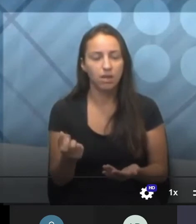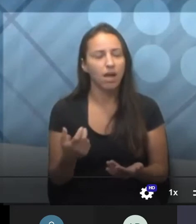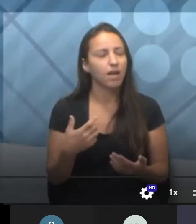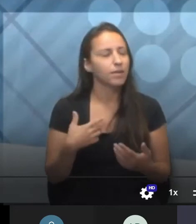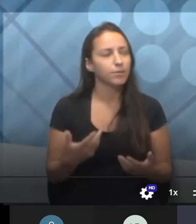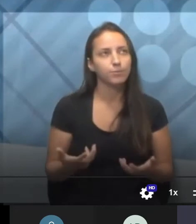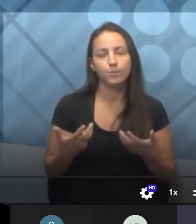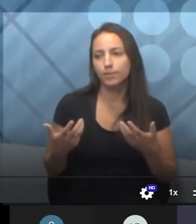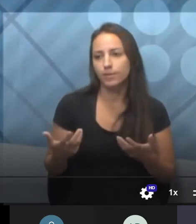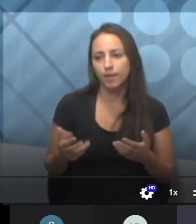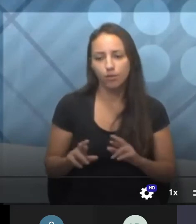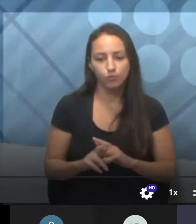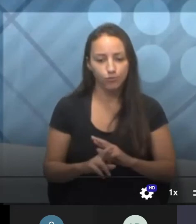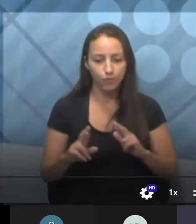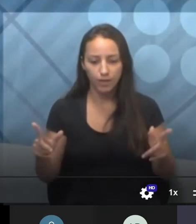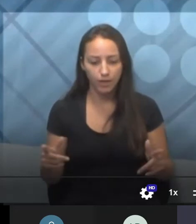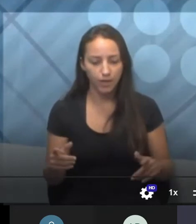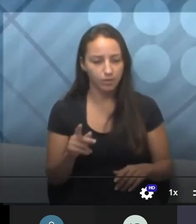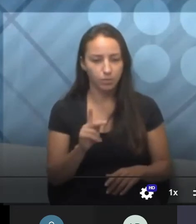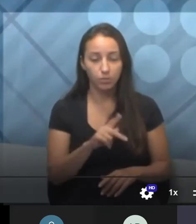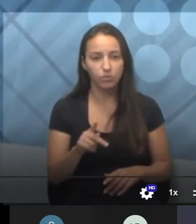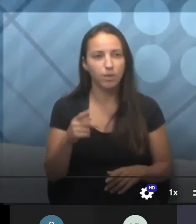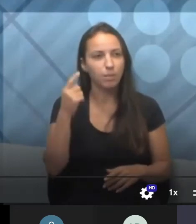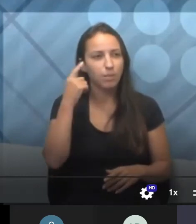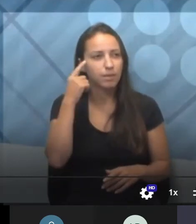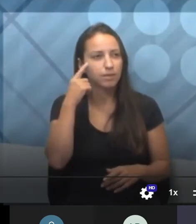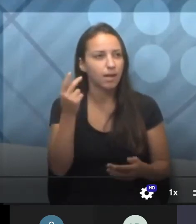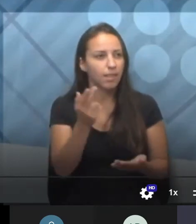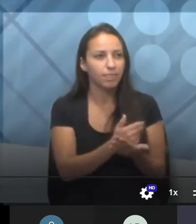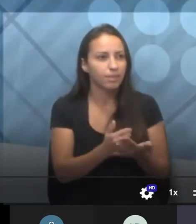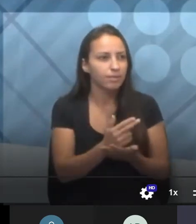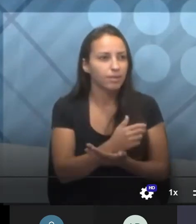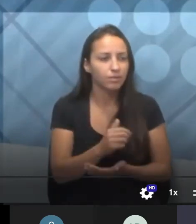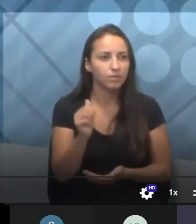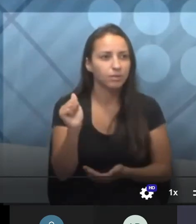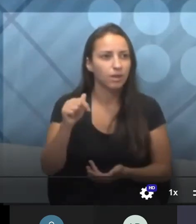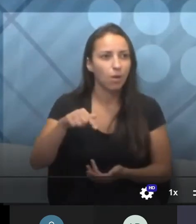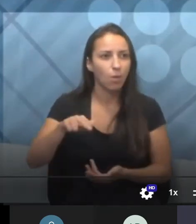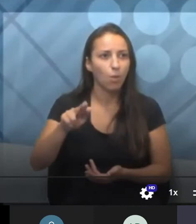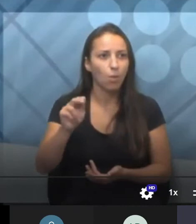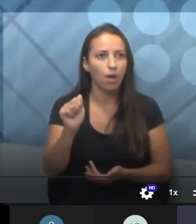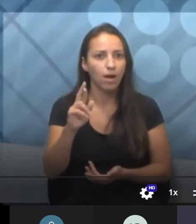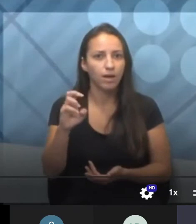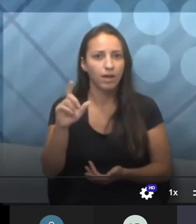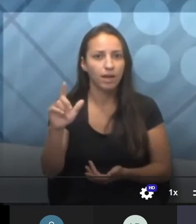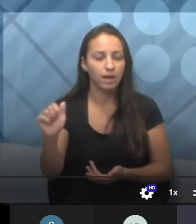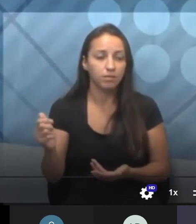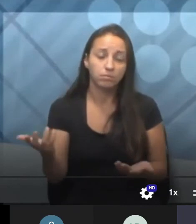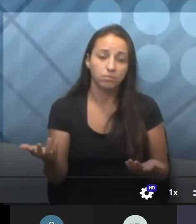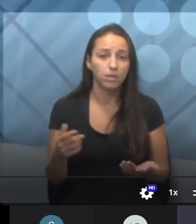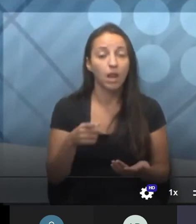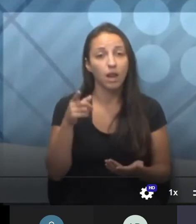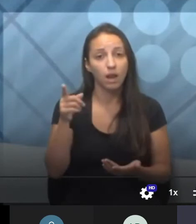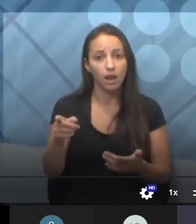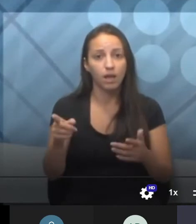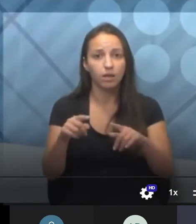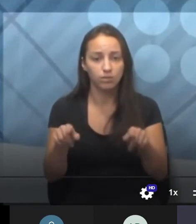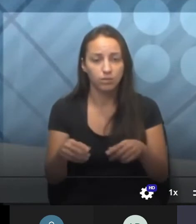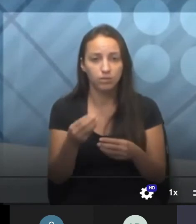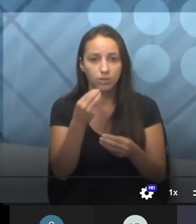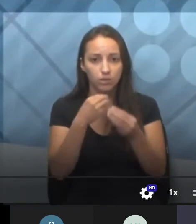professora vai propor desenhos em aquarela. Então, lá no refeitório vai ter pia, vai ter